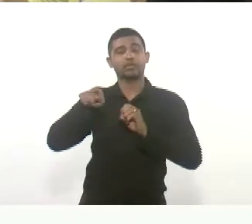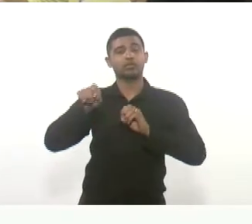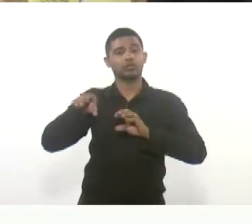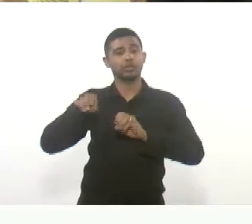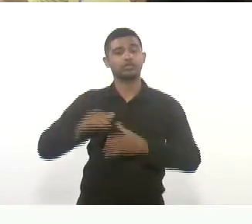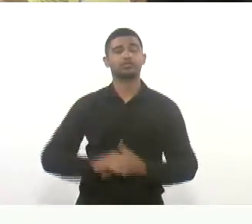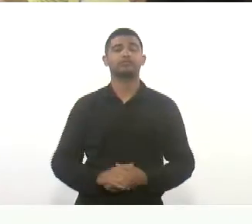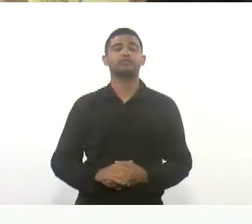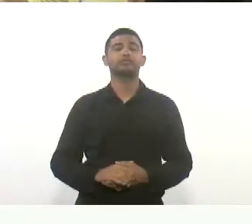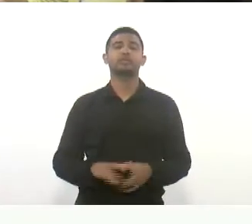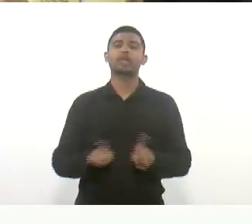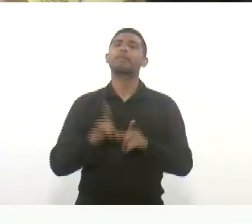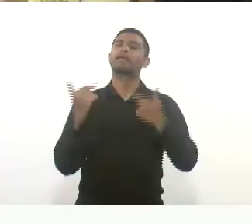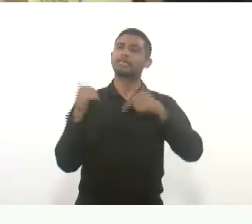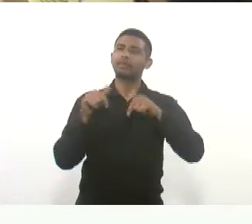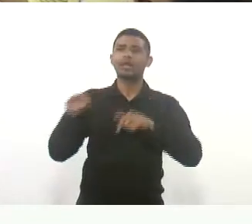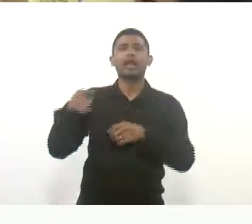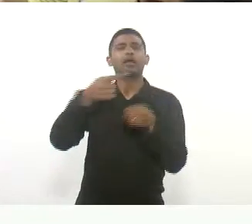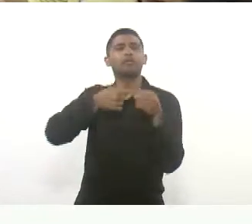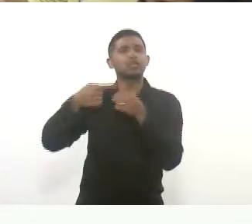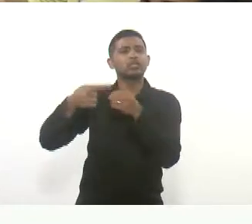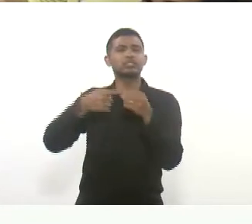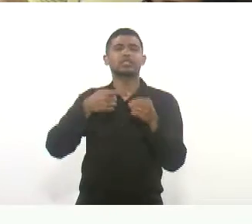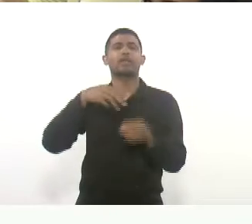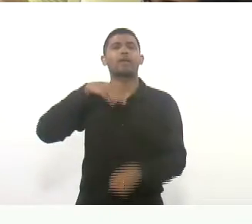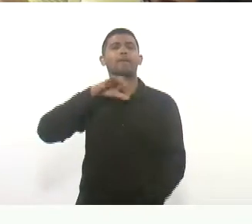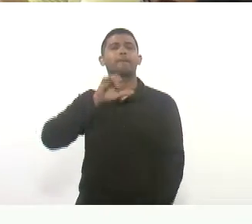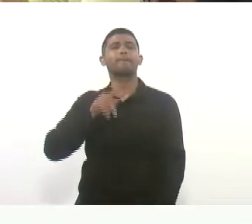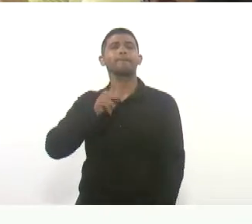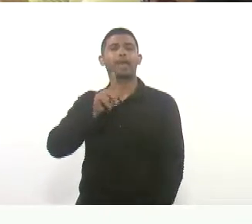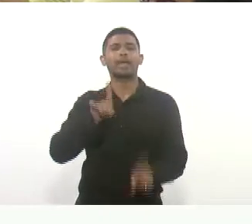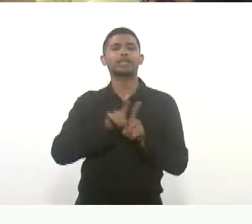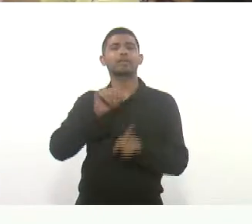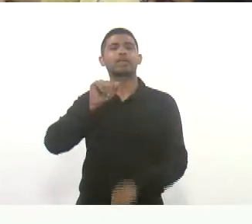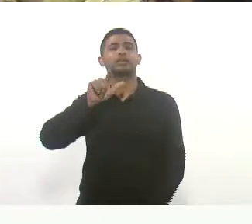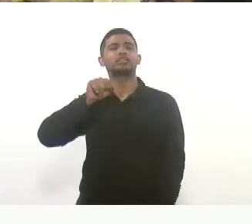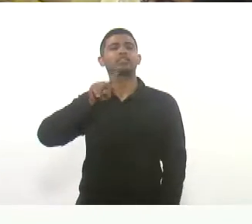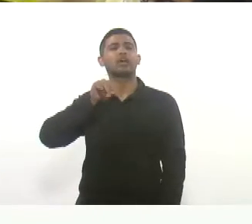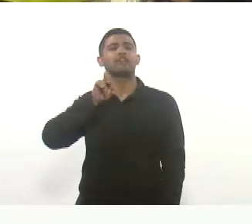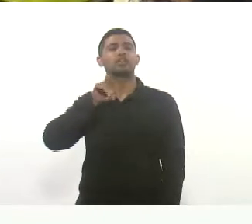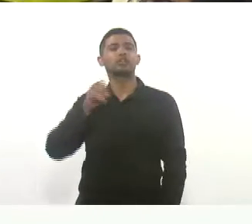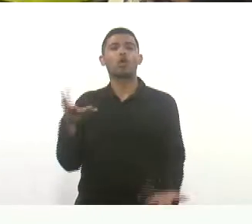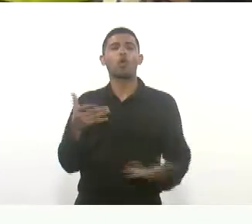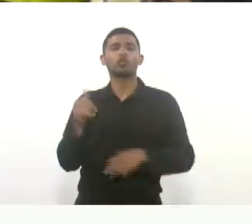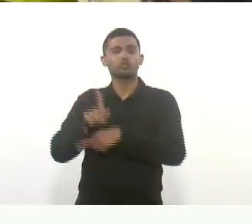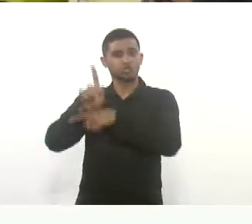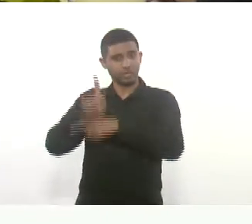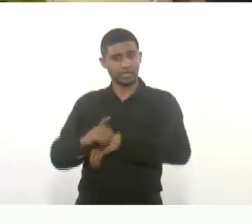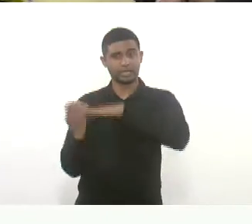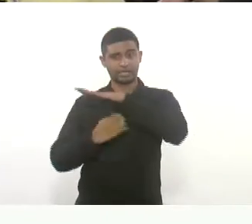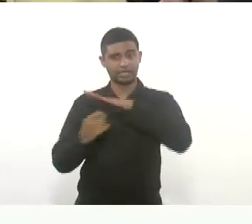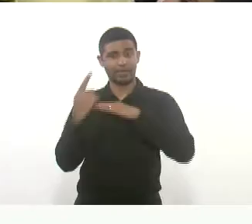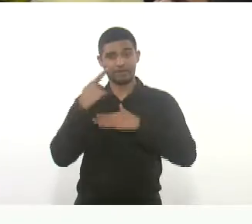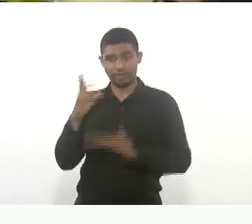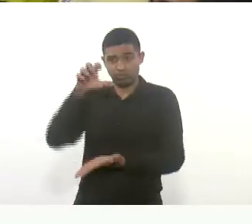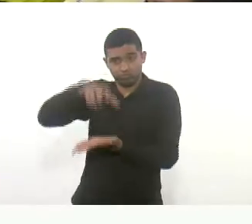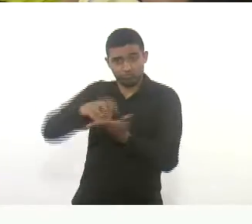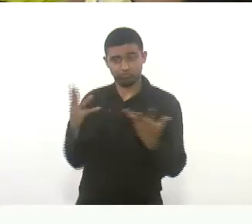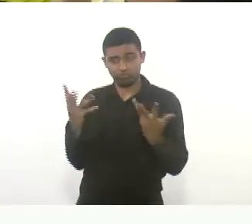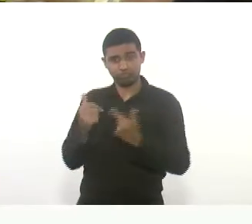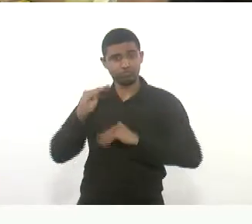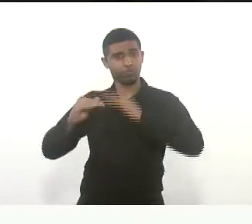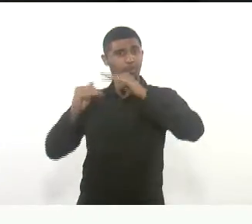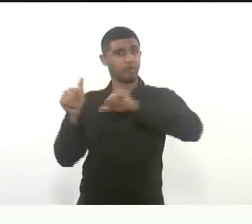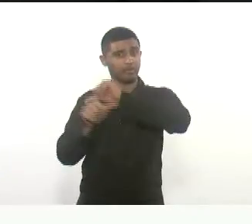trabalhei no município de Salvador, no MEC, e hoje eu estou como gerente executiva do Centro de Excelência e Inovação em Políticas